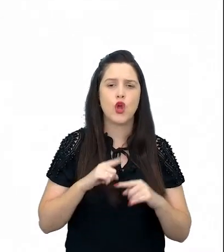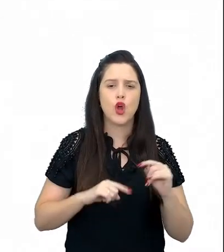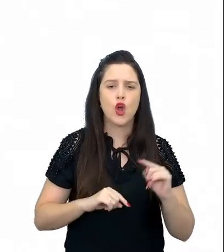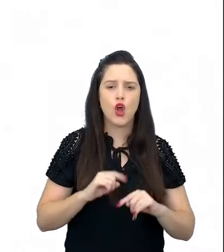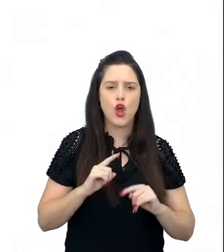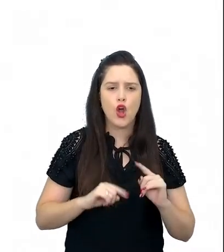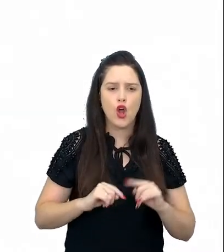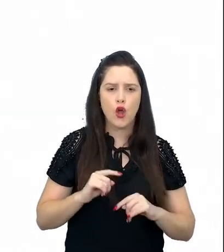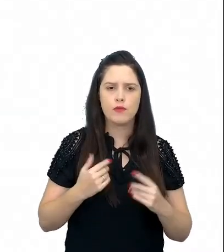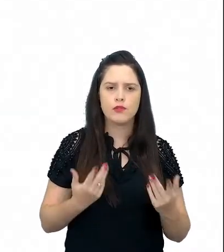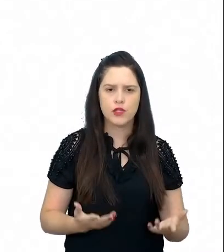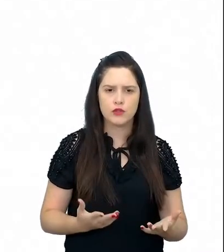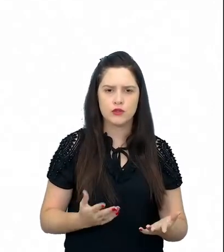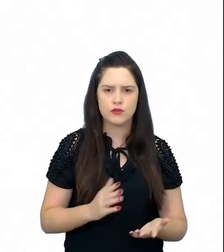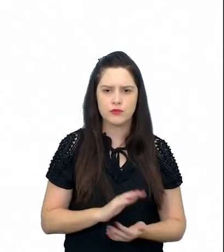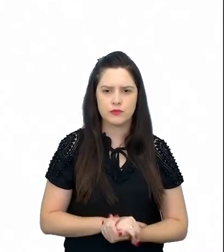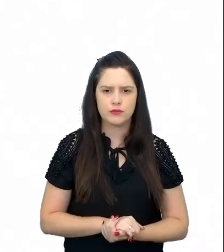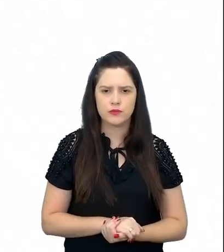vocês.